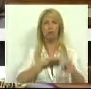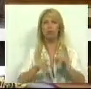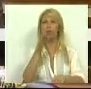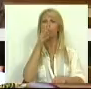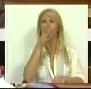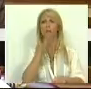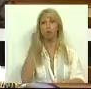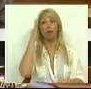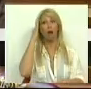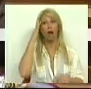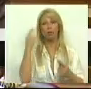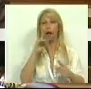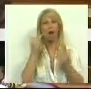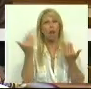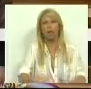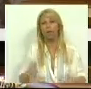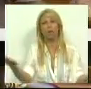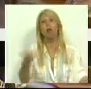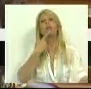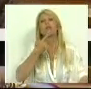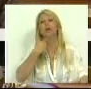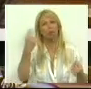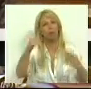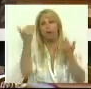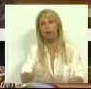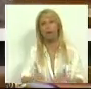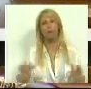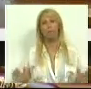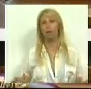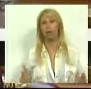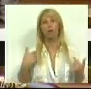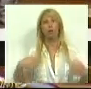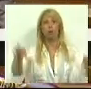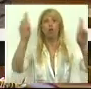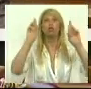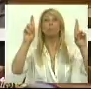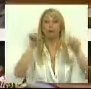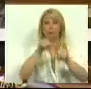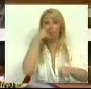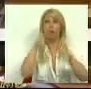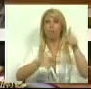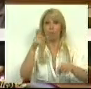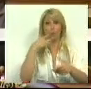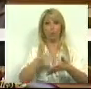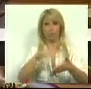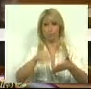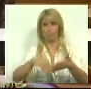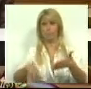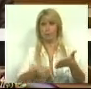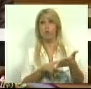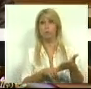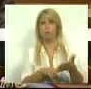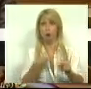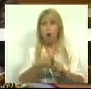acho que há limites para a demagogia. Há limites para a demagogia. Eu só espero que estas pessoas que subscreveram esta petição